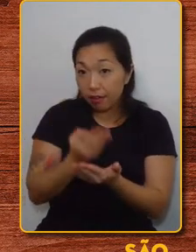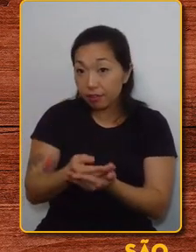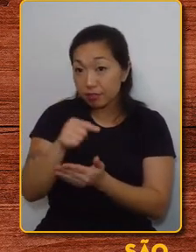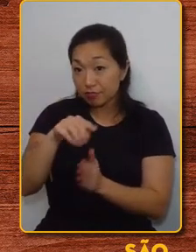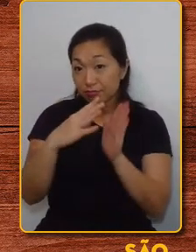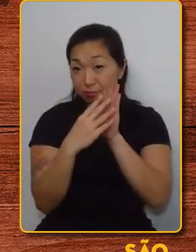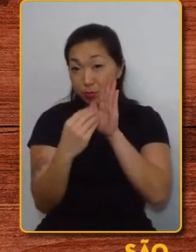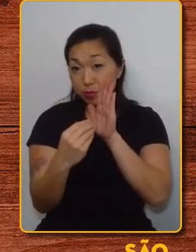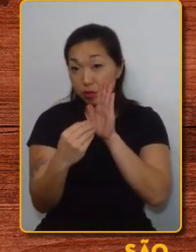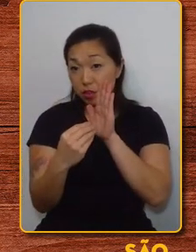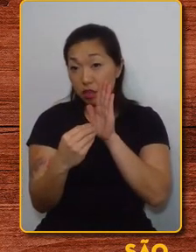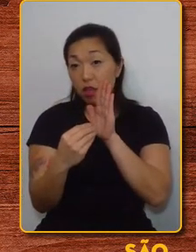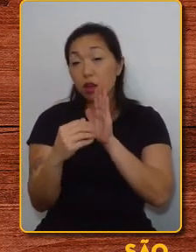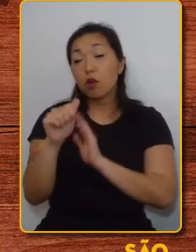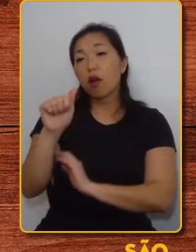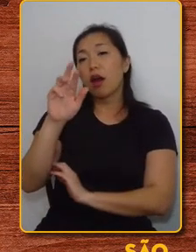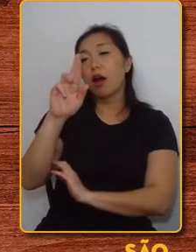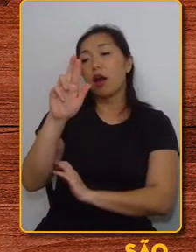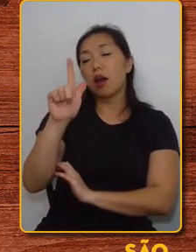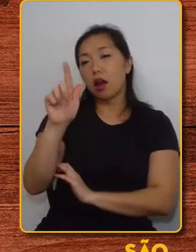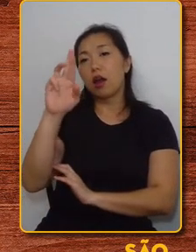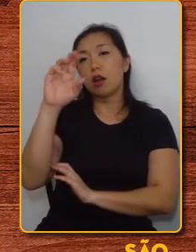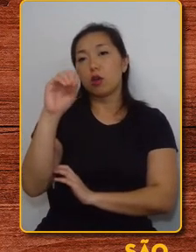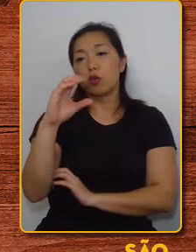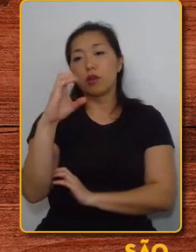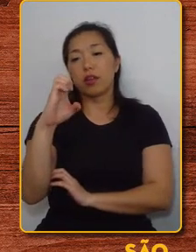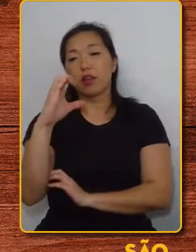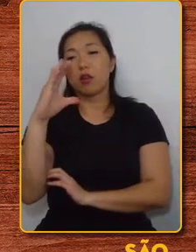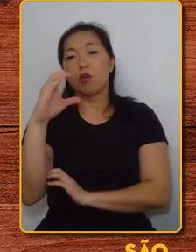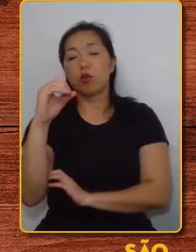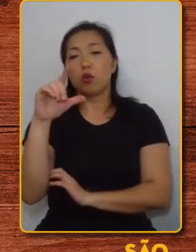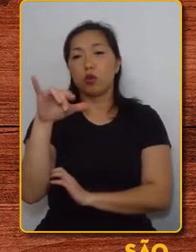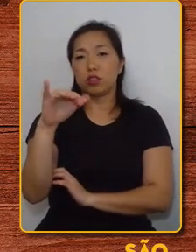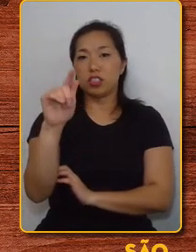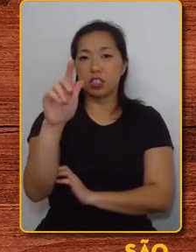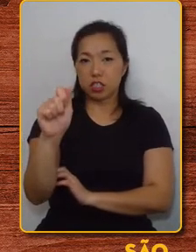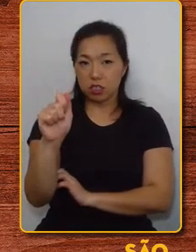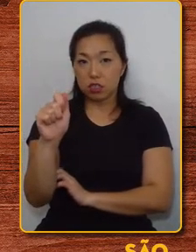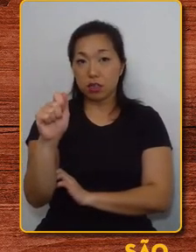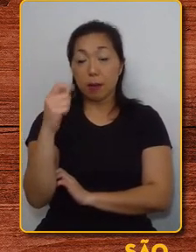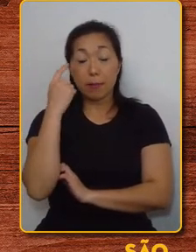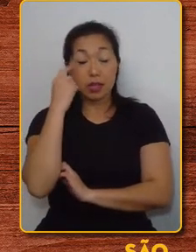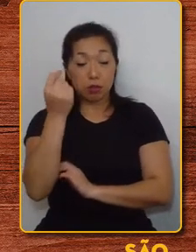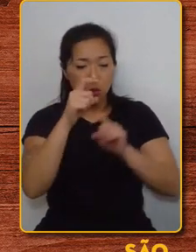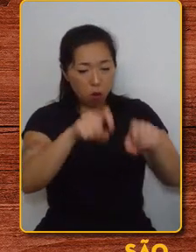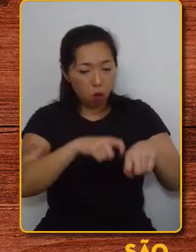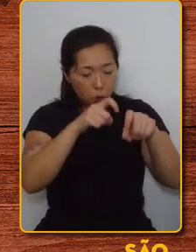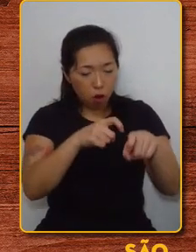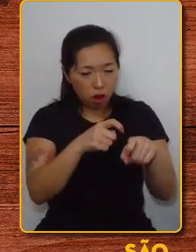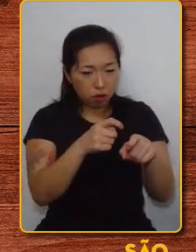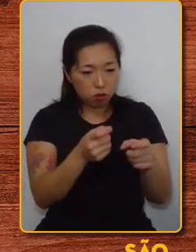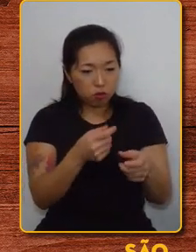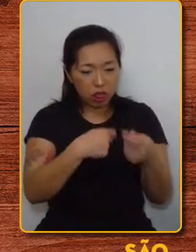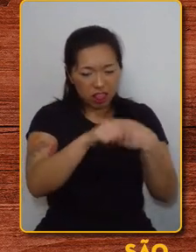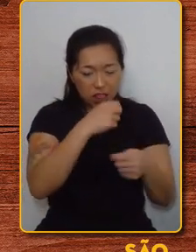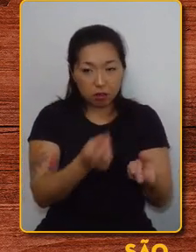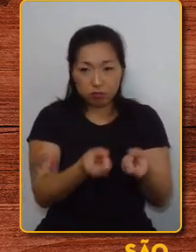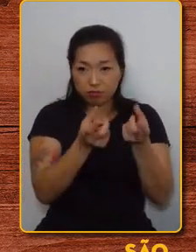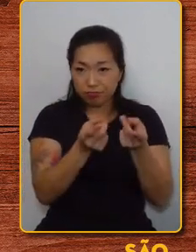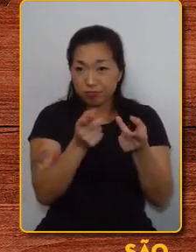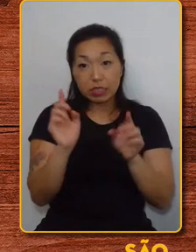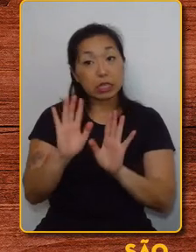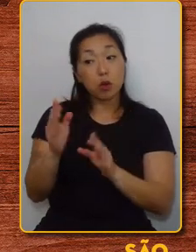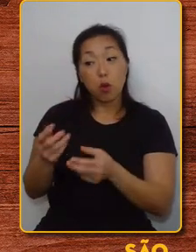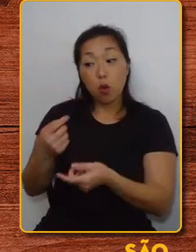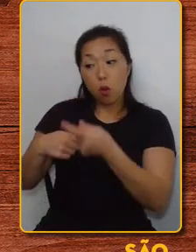de agroecologia, de transição do agronegócio, como ele está posto hoje, para esse novo modelo